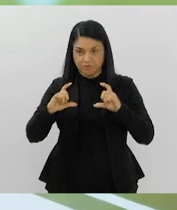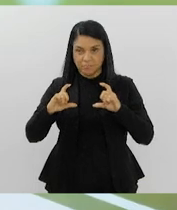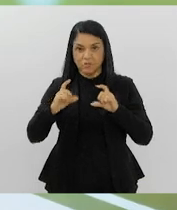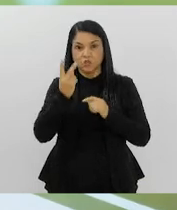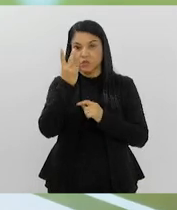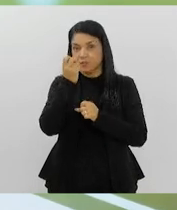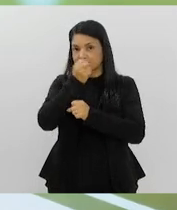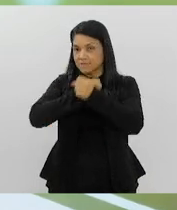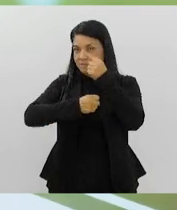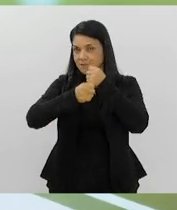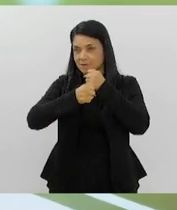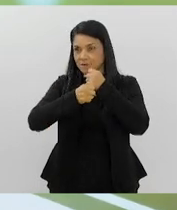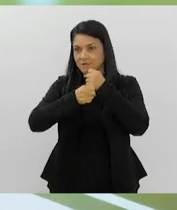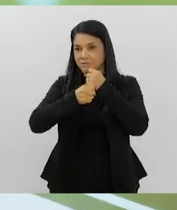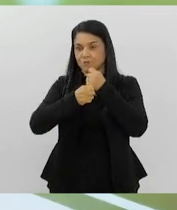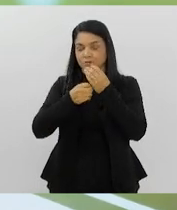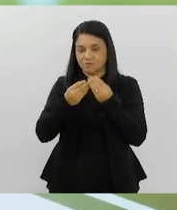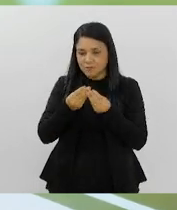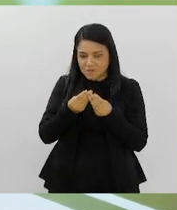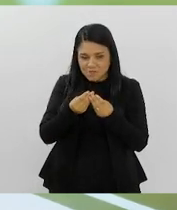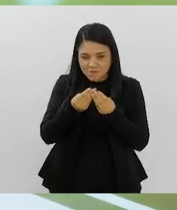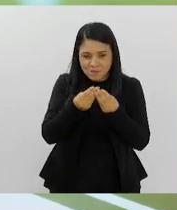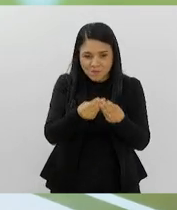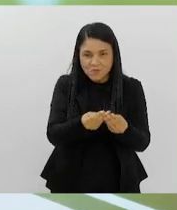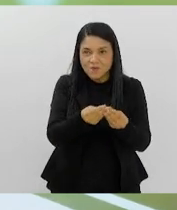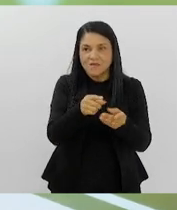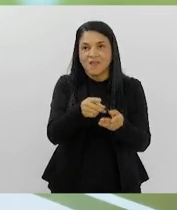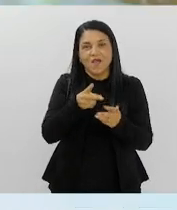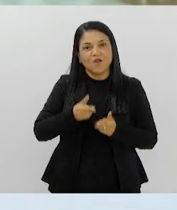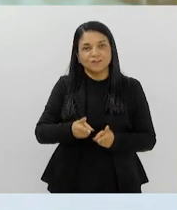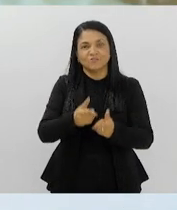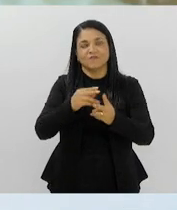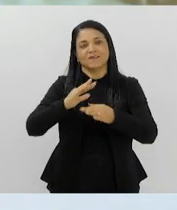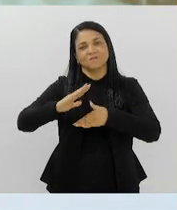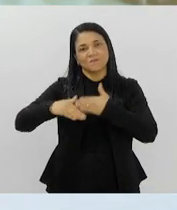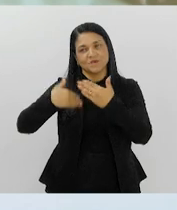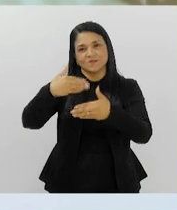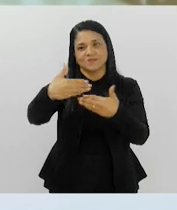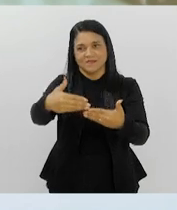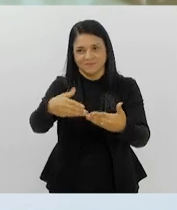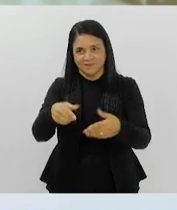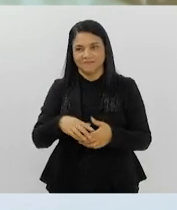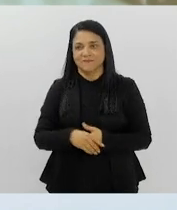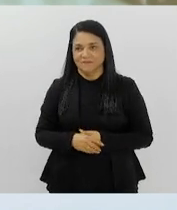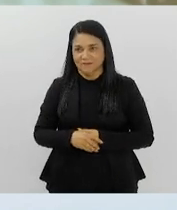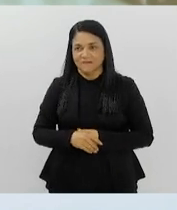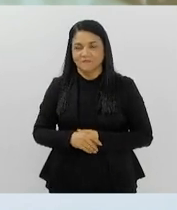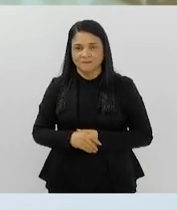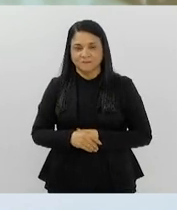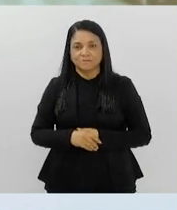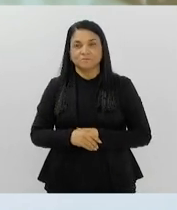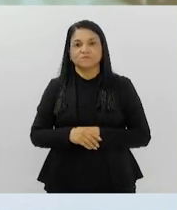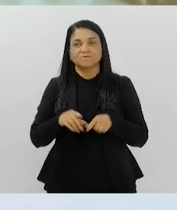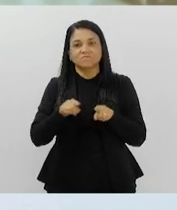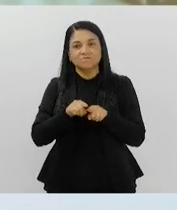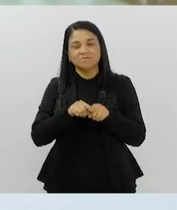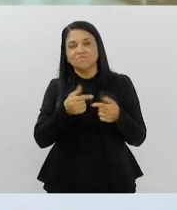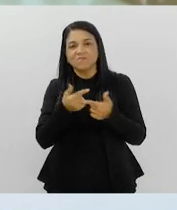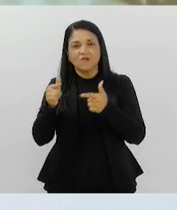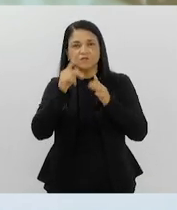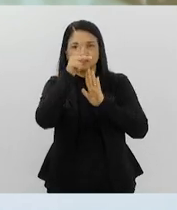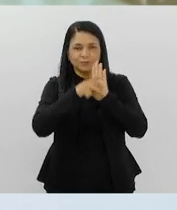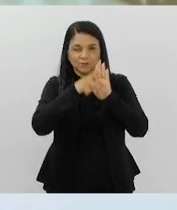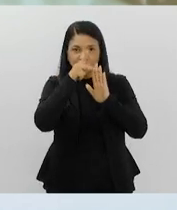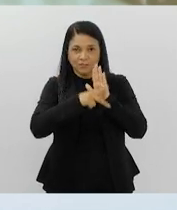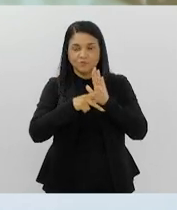atrás, depois foi levada até ela. Então, mostra a continuidade do processo. Em Cruzeiro do Sul, nós desenvolvemos um projeto chamado